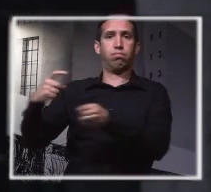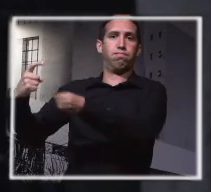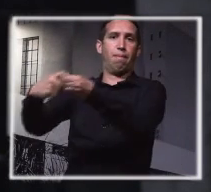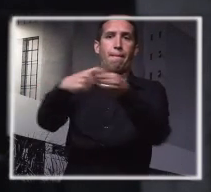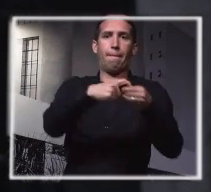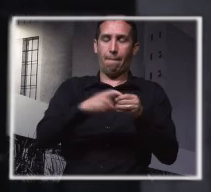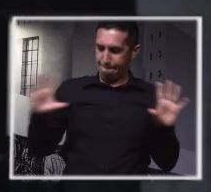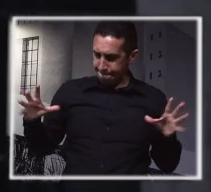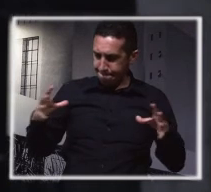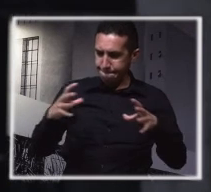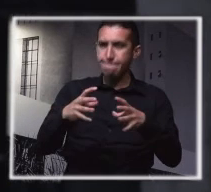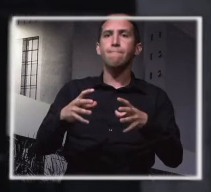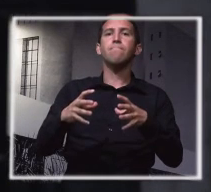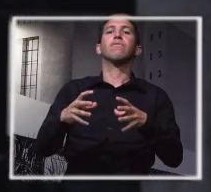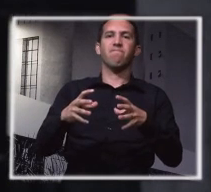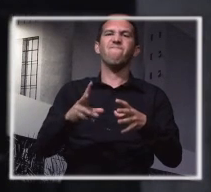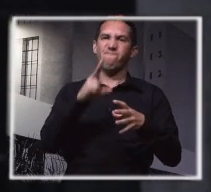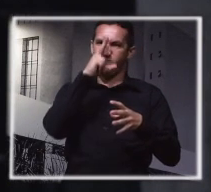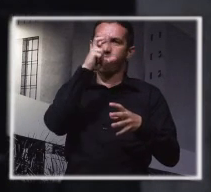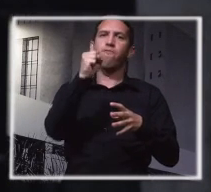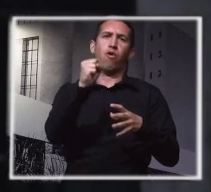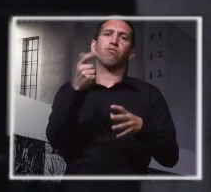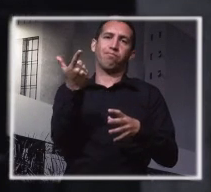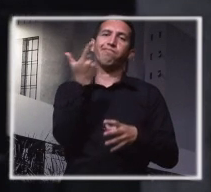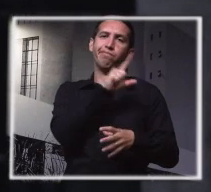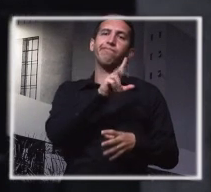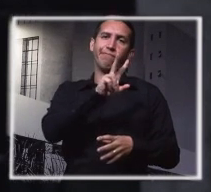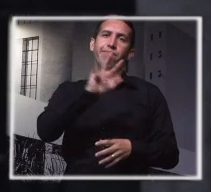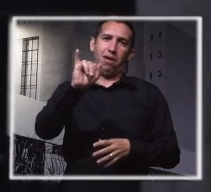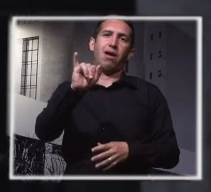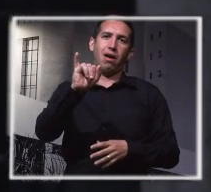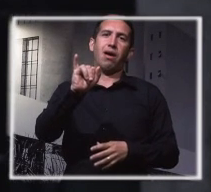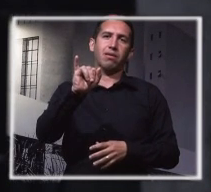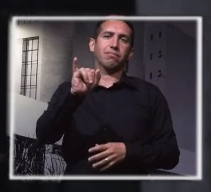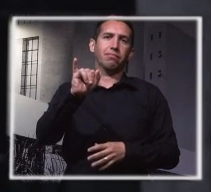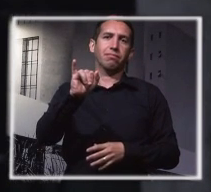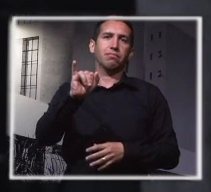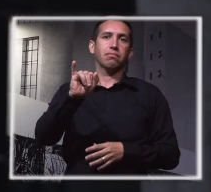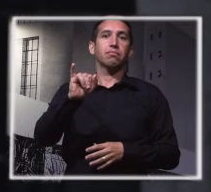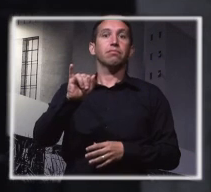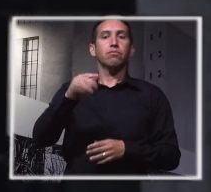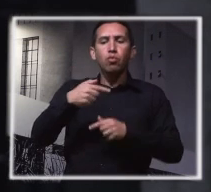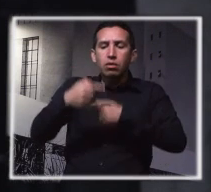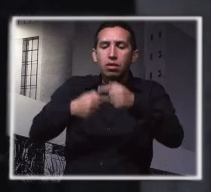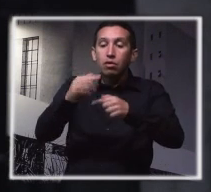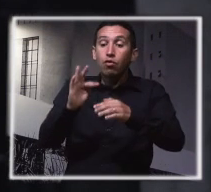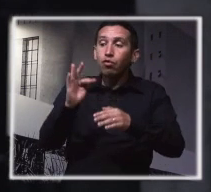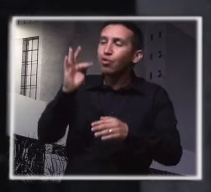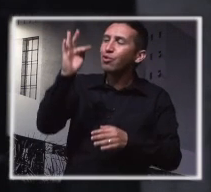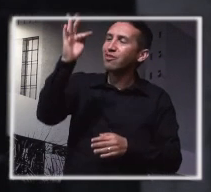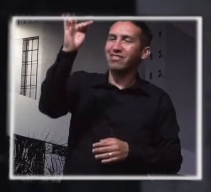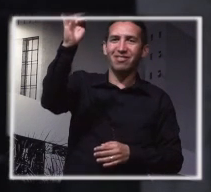todos, porque todos juntos, eu tenho certeza que nós certamente conseguiremos levar a uma geração futura